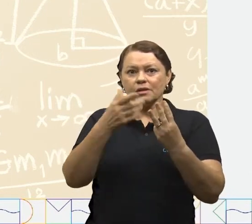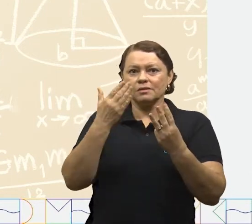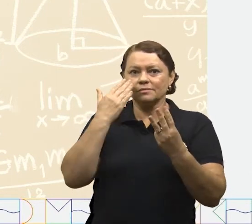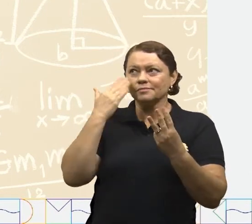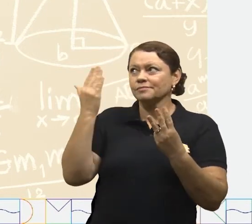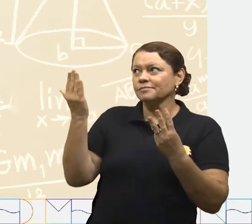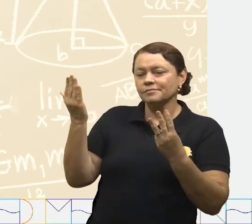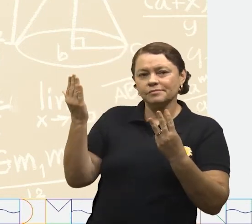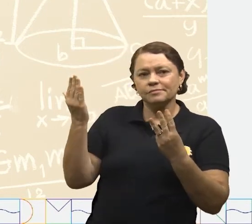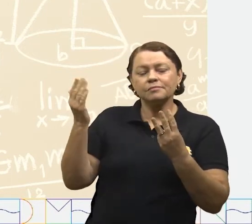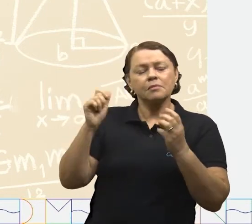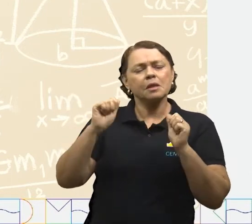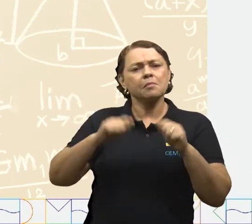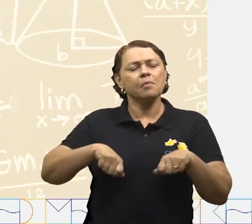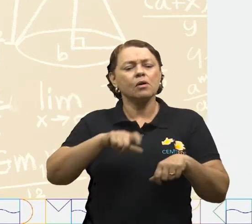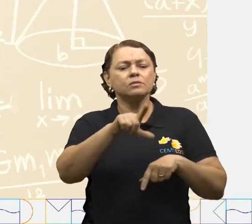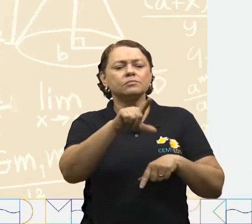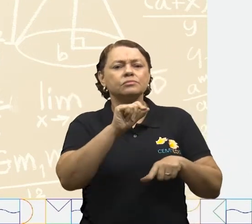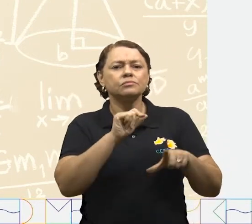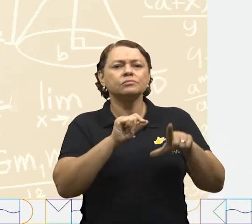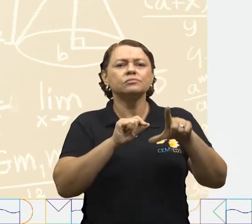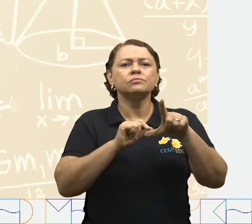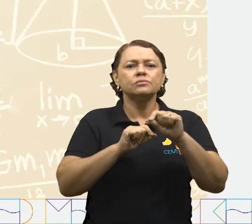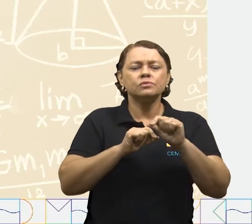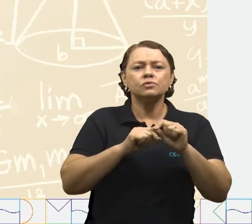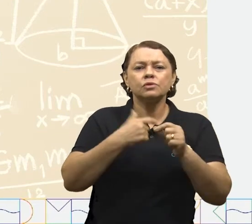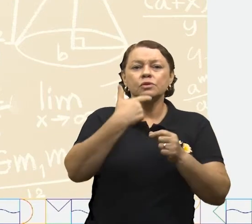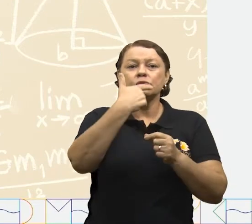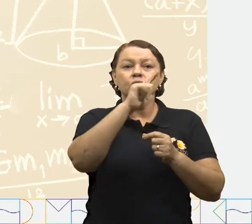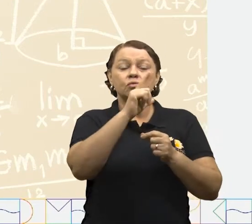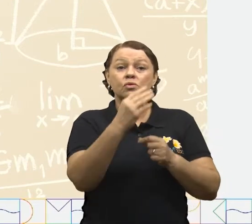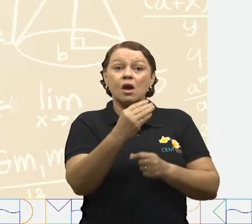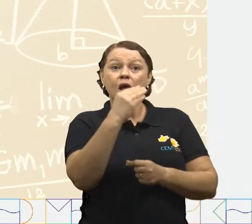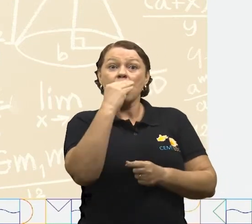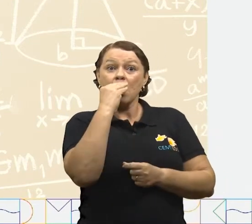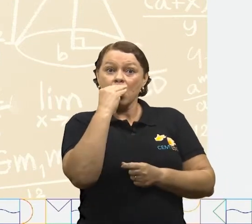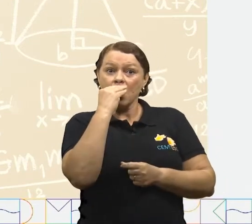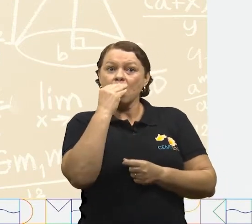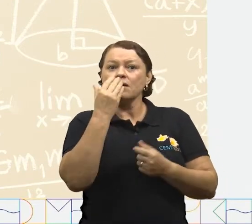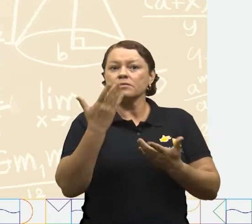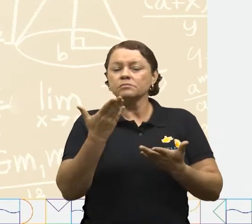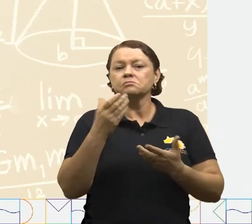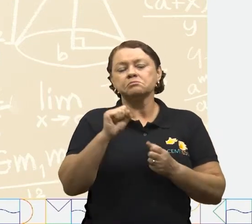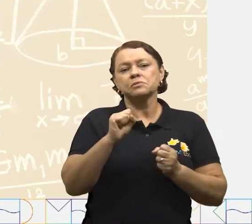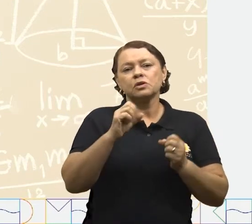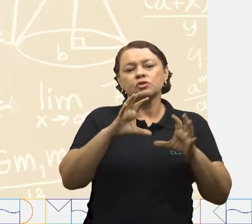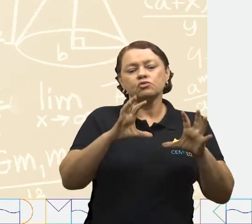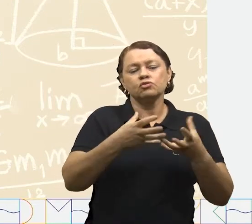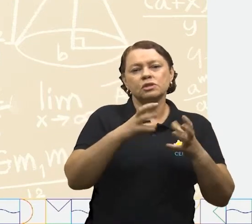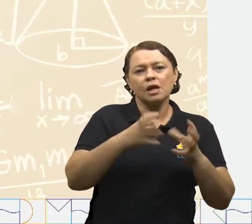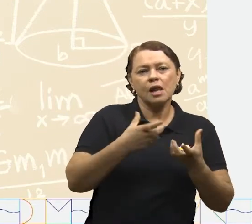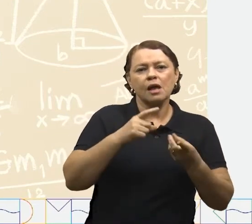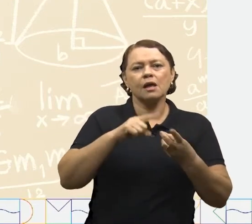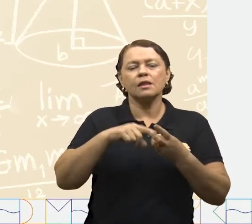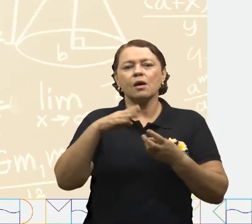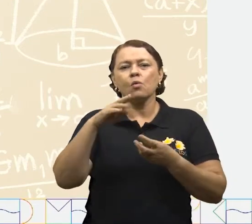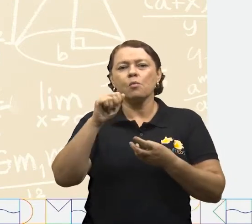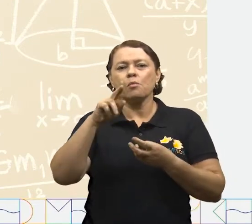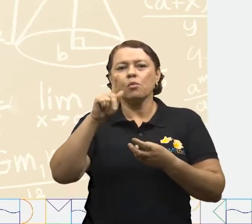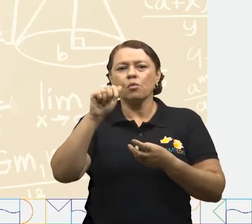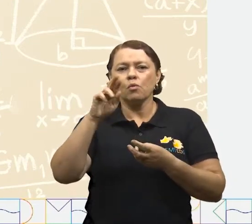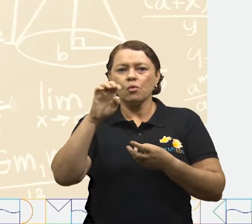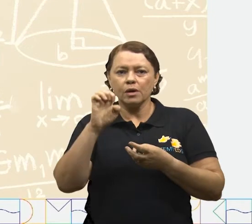pode ser escolhido com 123 sanduíche ou um x-salada ou um